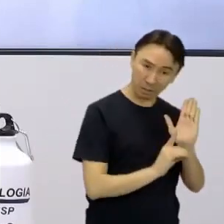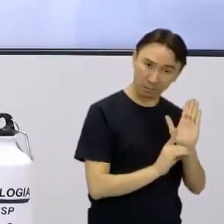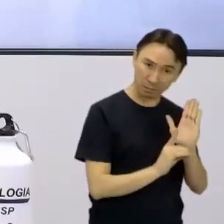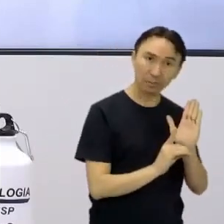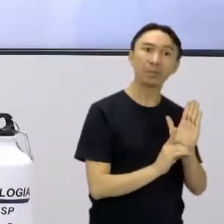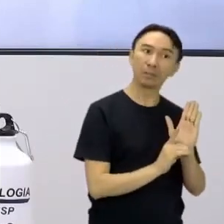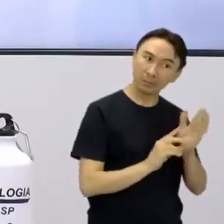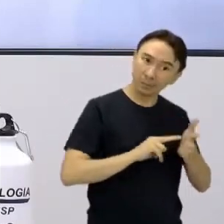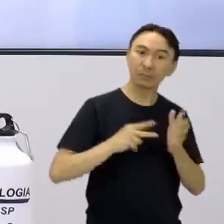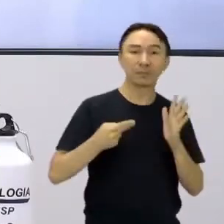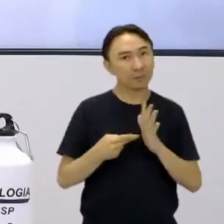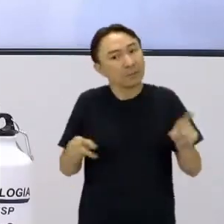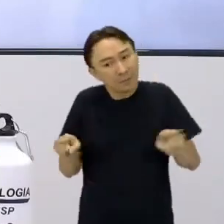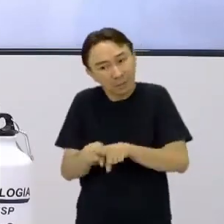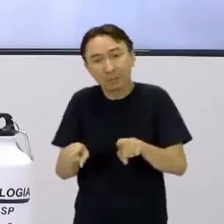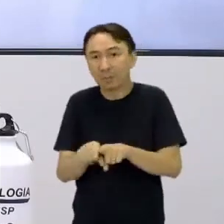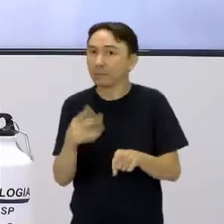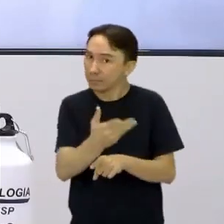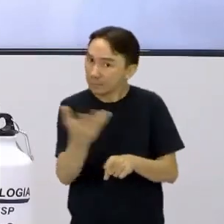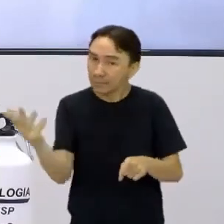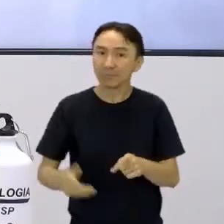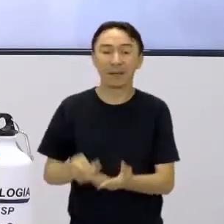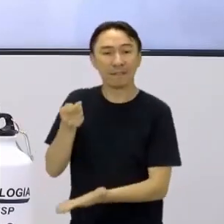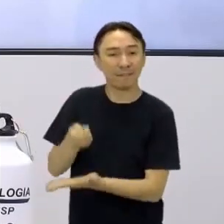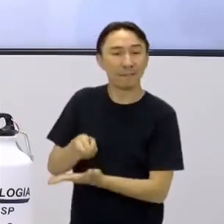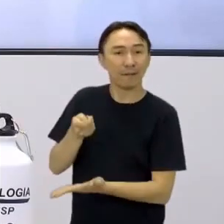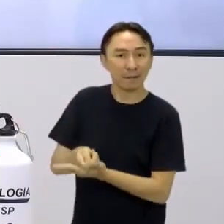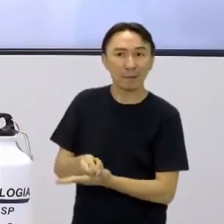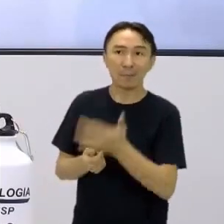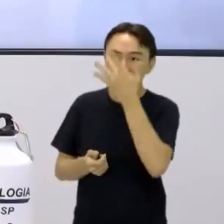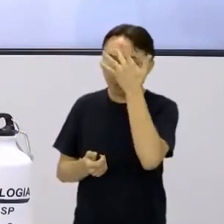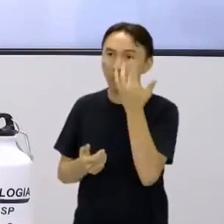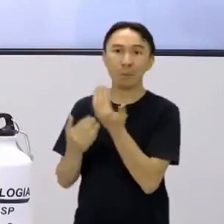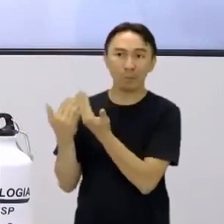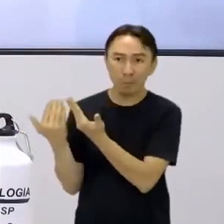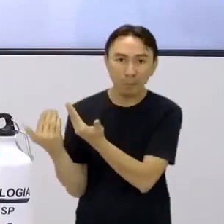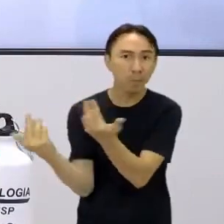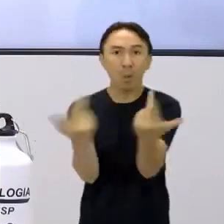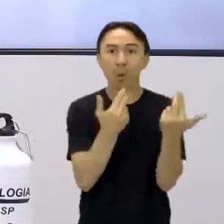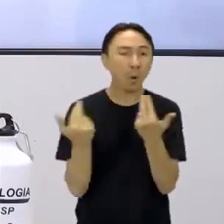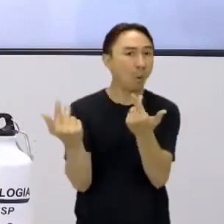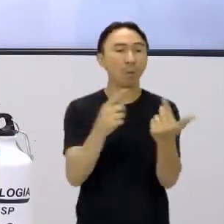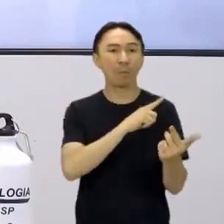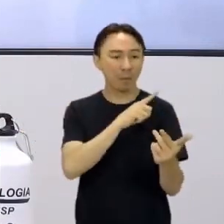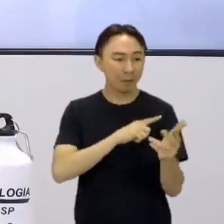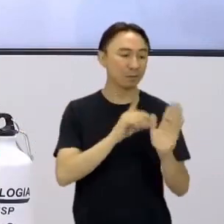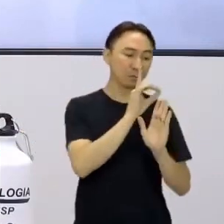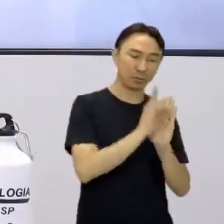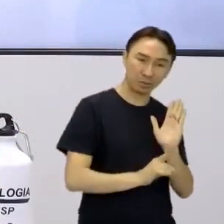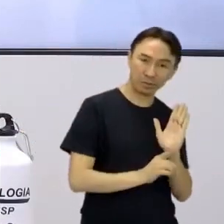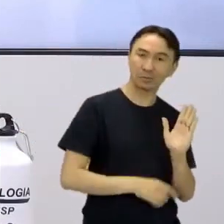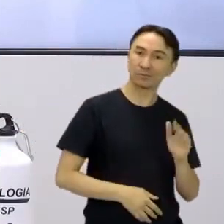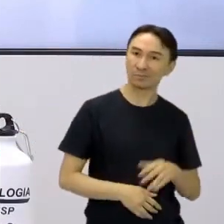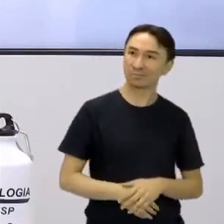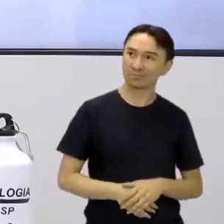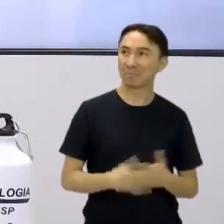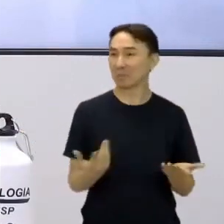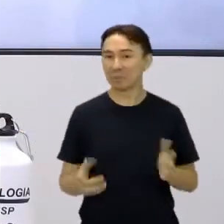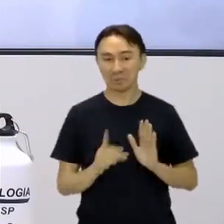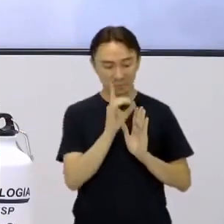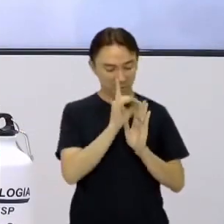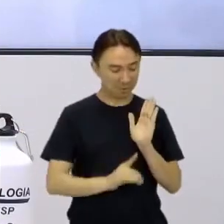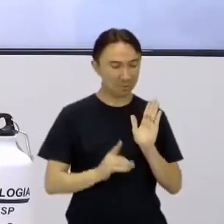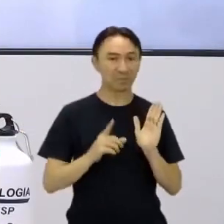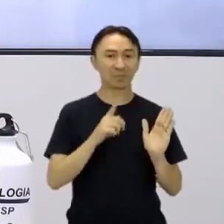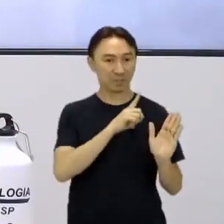dever, né? Seja de garantir que as outras pessoas tenham esse mesmo direito, ou que esse direito que você tem não vá prejudicar, né,